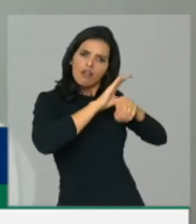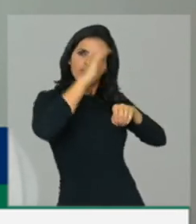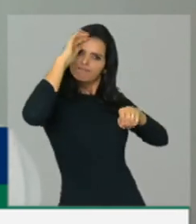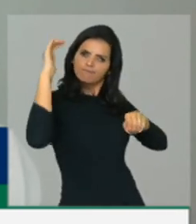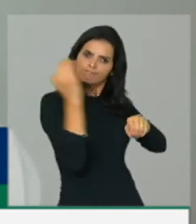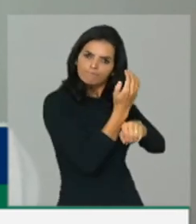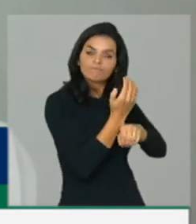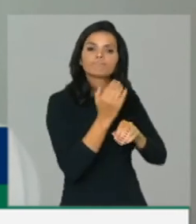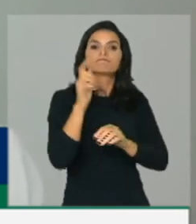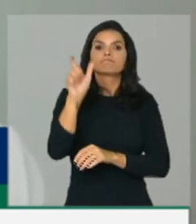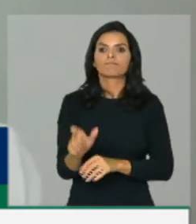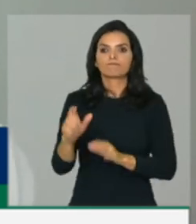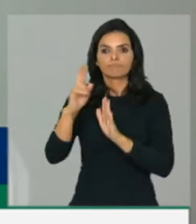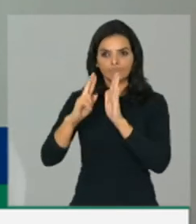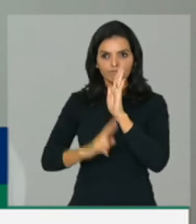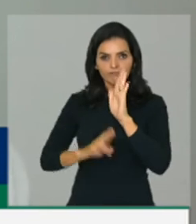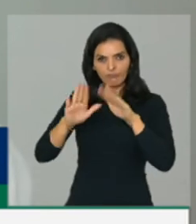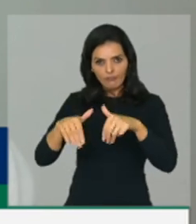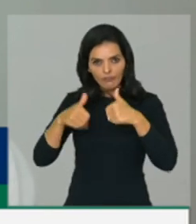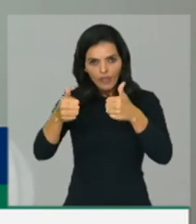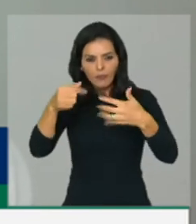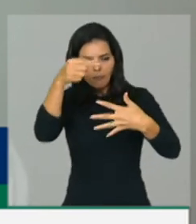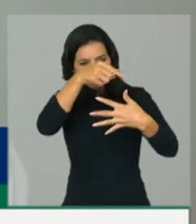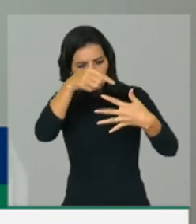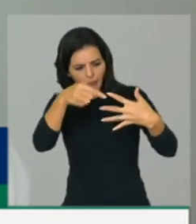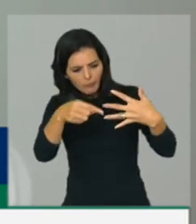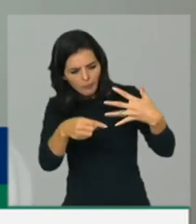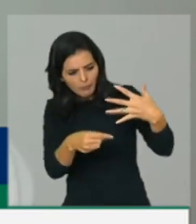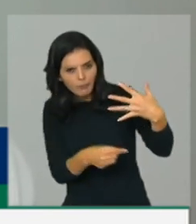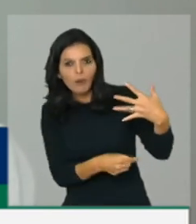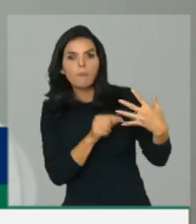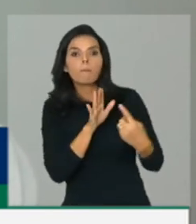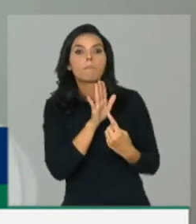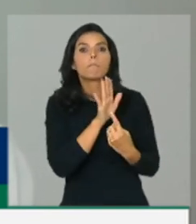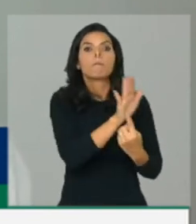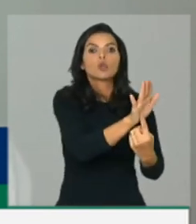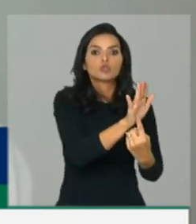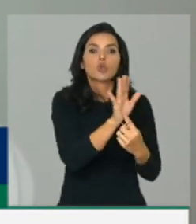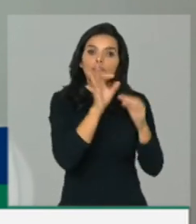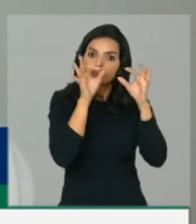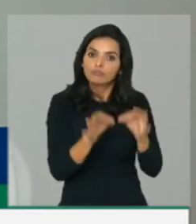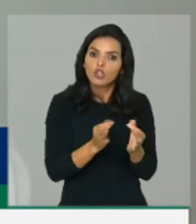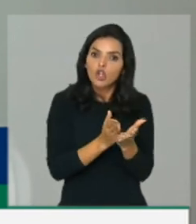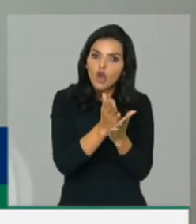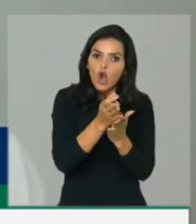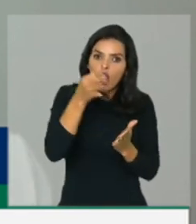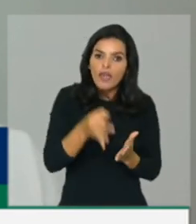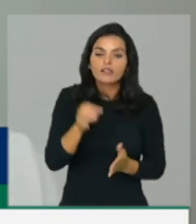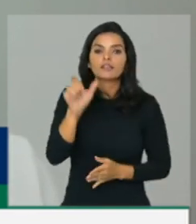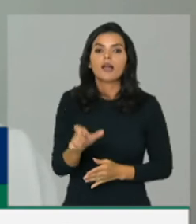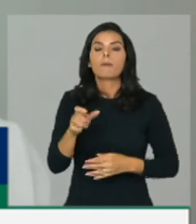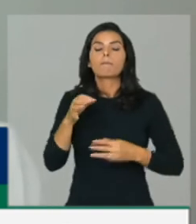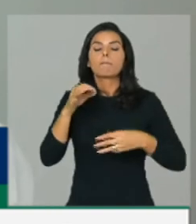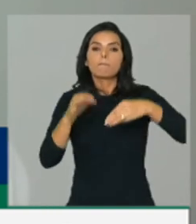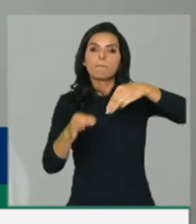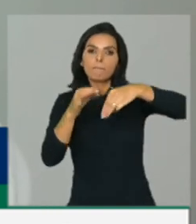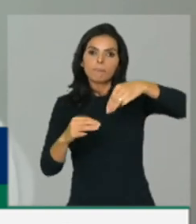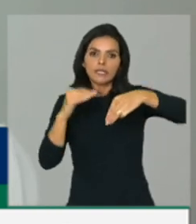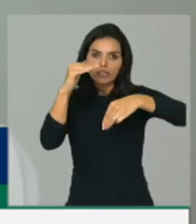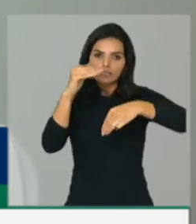A relatora muito bem apontou corretamente em sua análise que a decisão do ministro Alexandre de